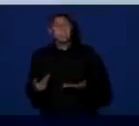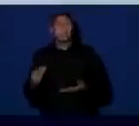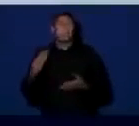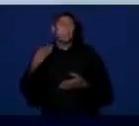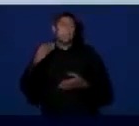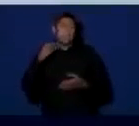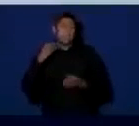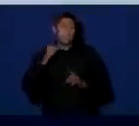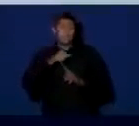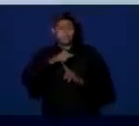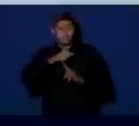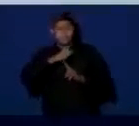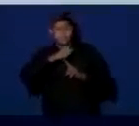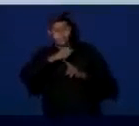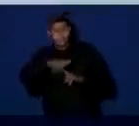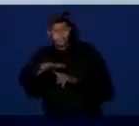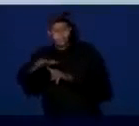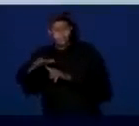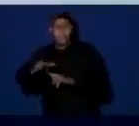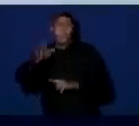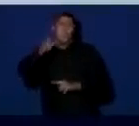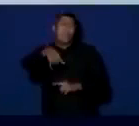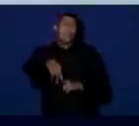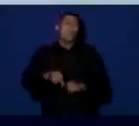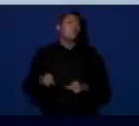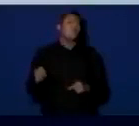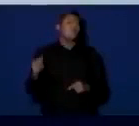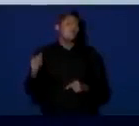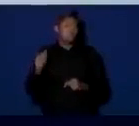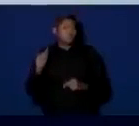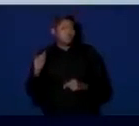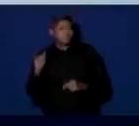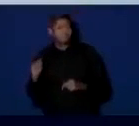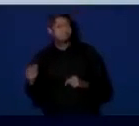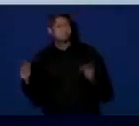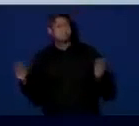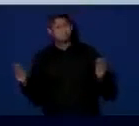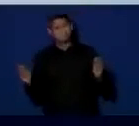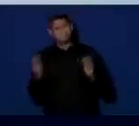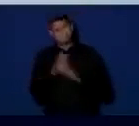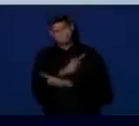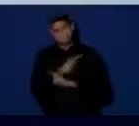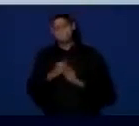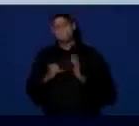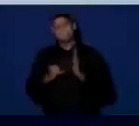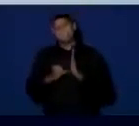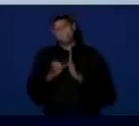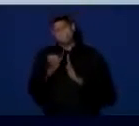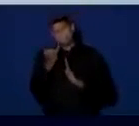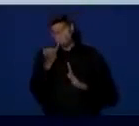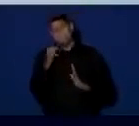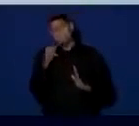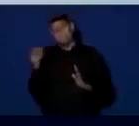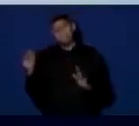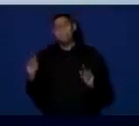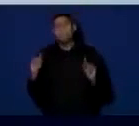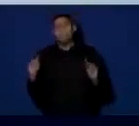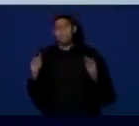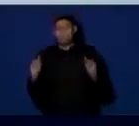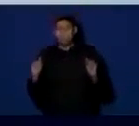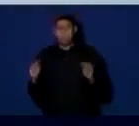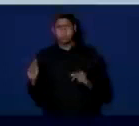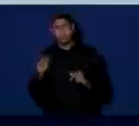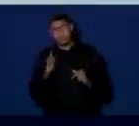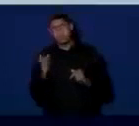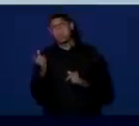bancos centrais ainda tem sido uma postura bem complacente com a inflação, e isso vai